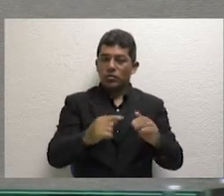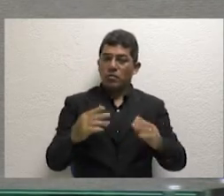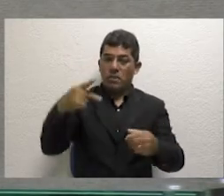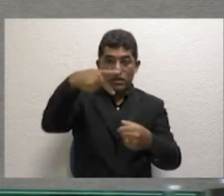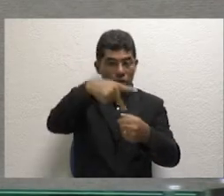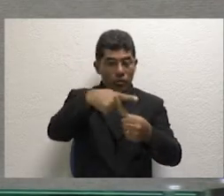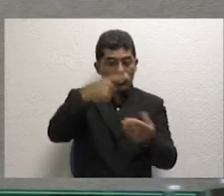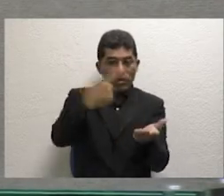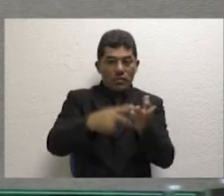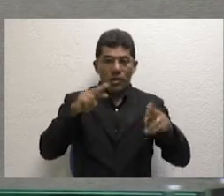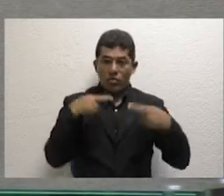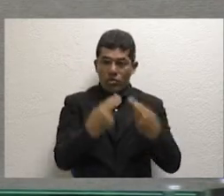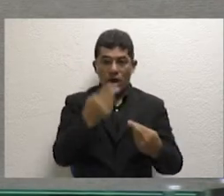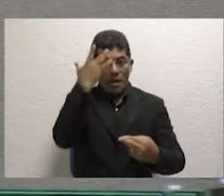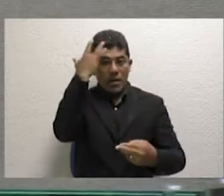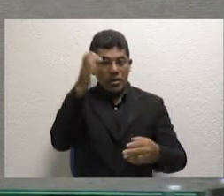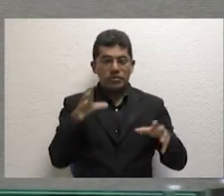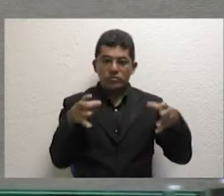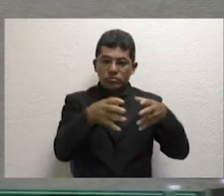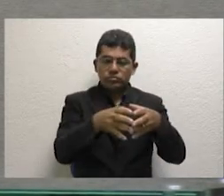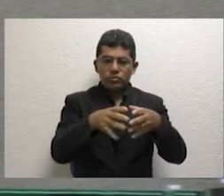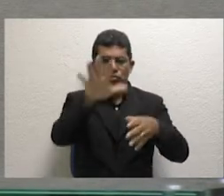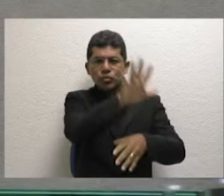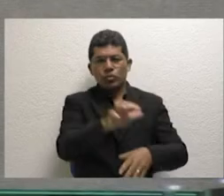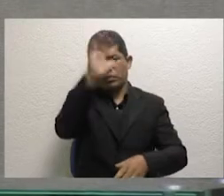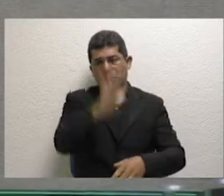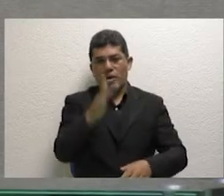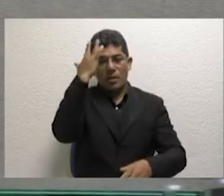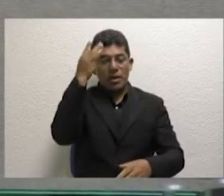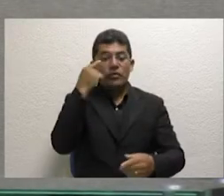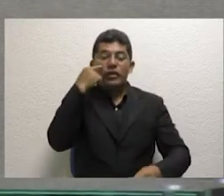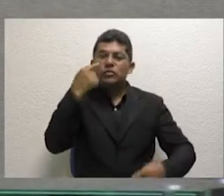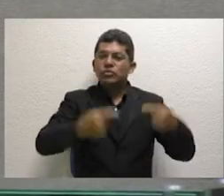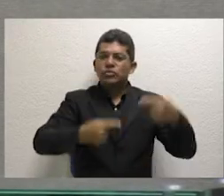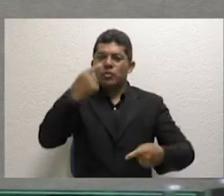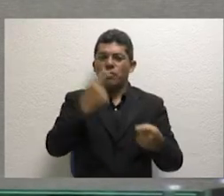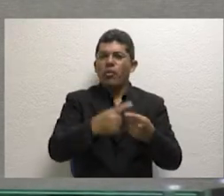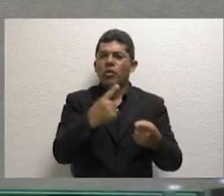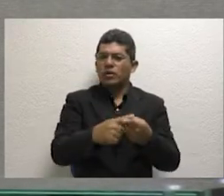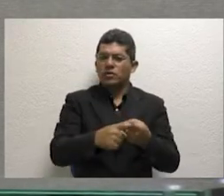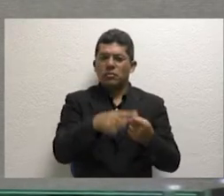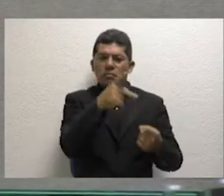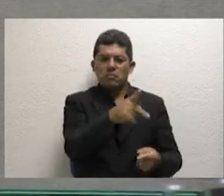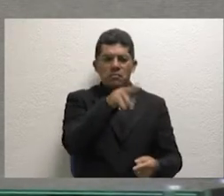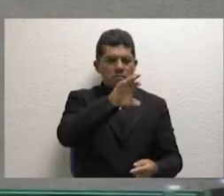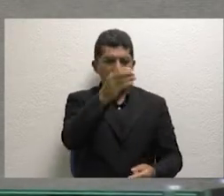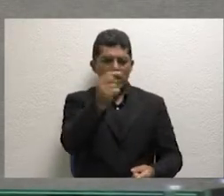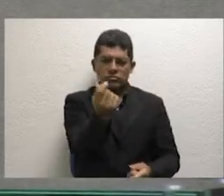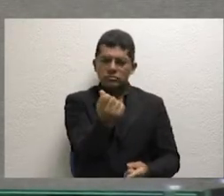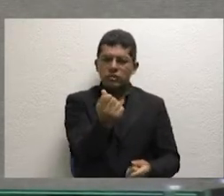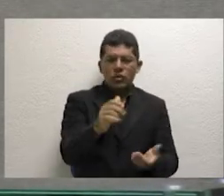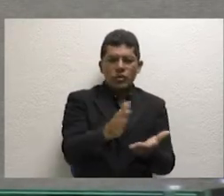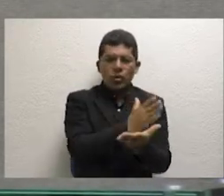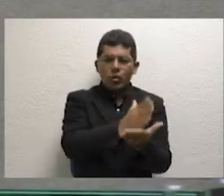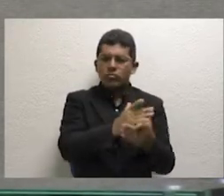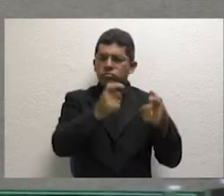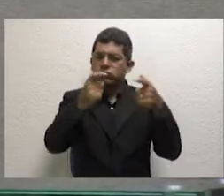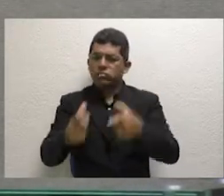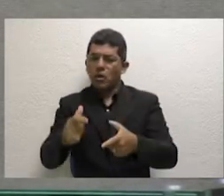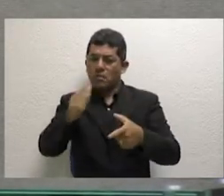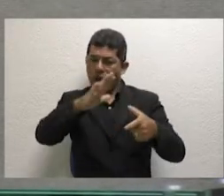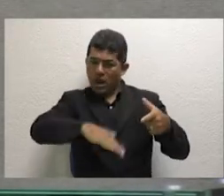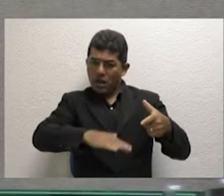nos reajustes nas variações de preços dos combustíveis e nós estaremos lá participando dessa discussão e também teremos